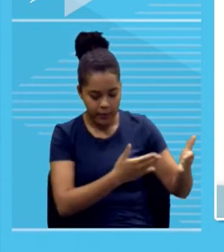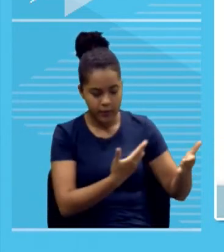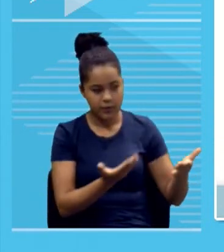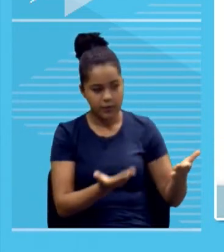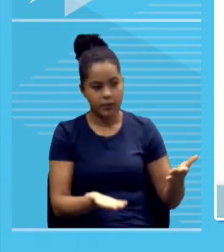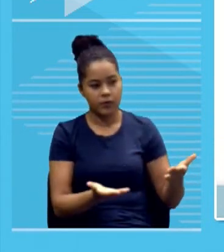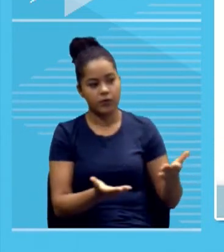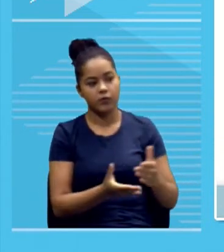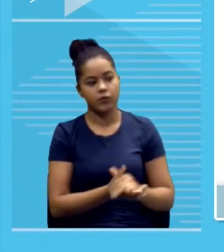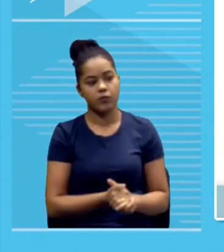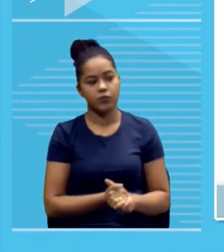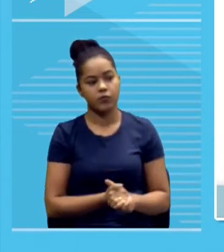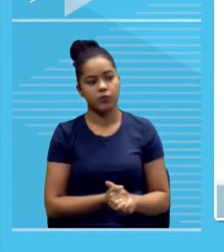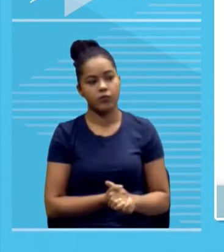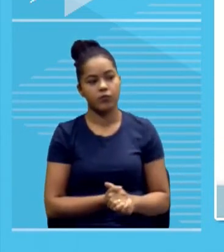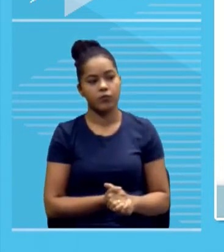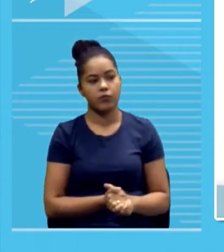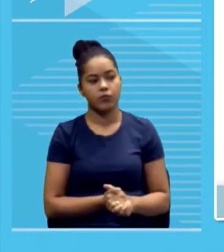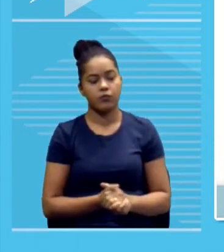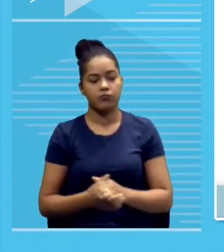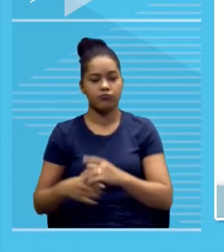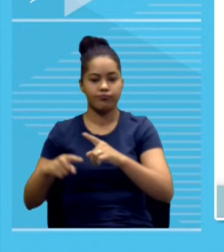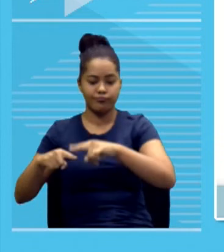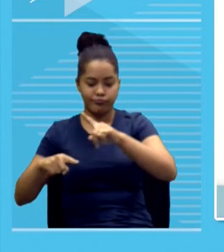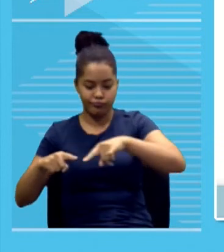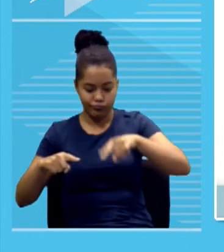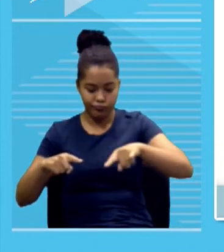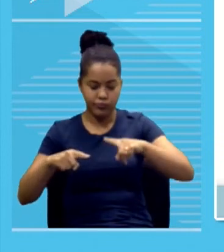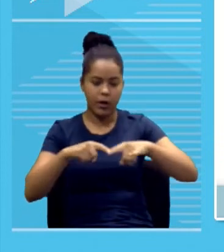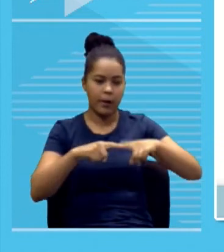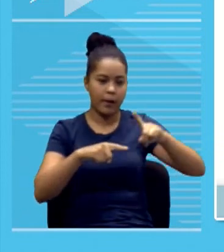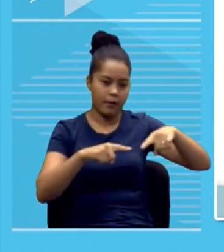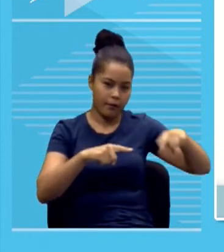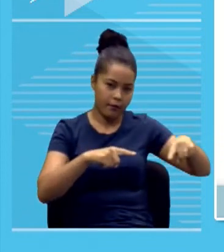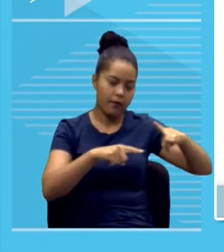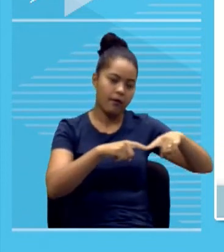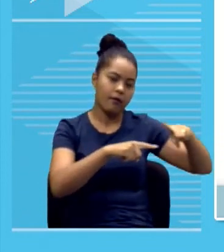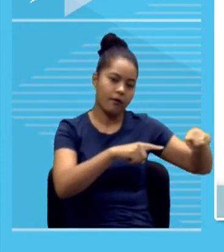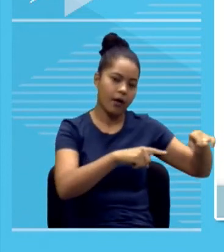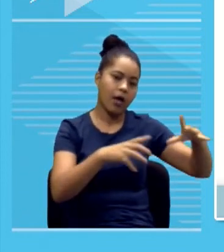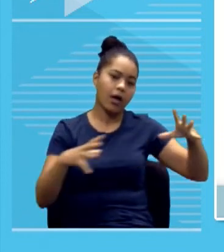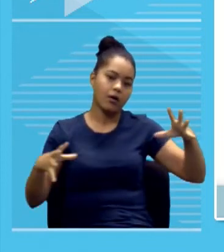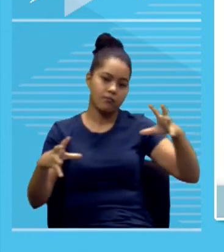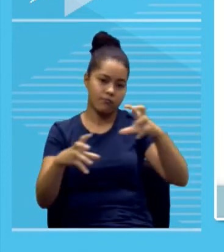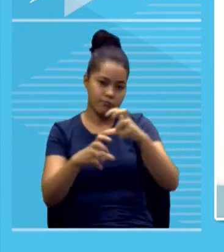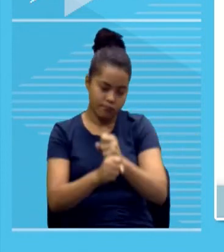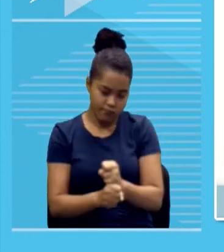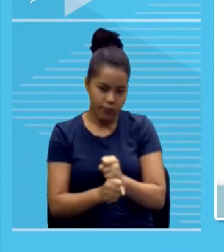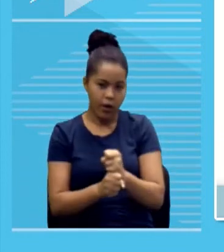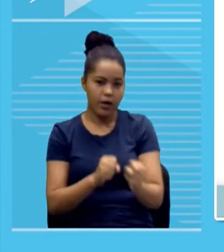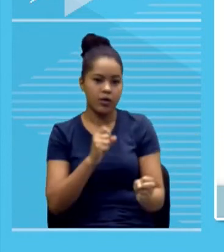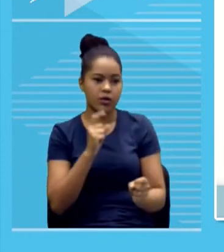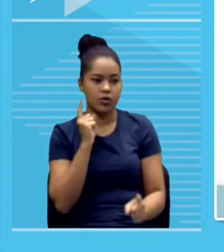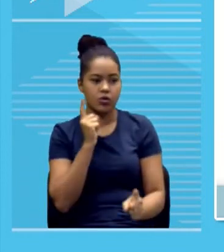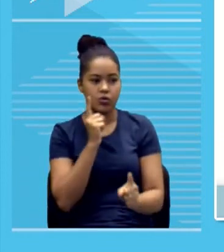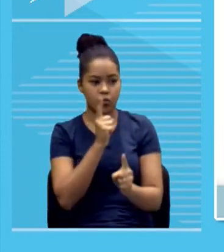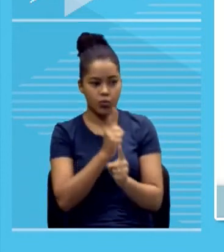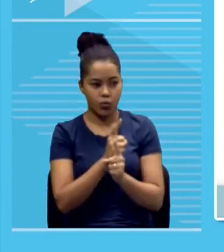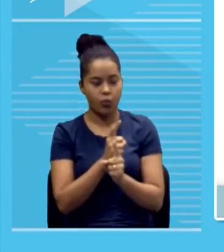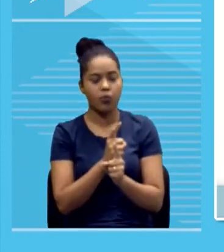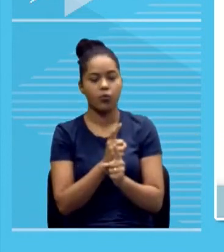equivalente é a soma de todas as resistências. R1 mais R2